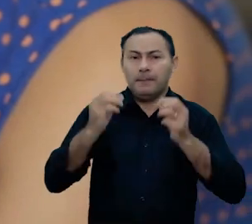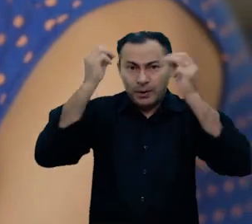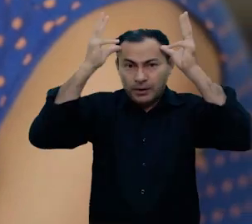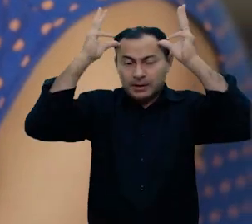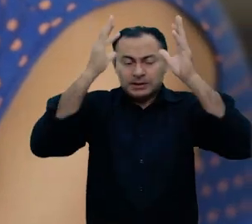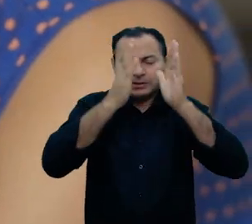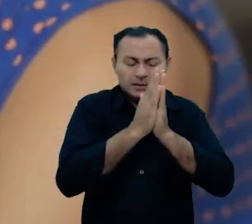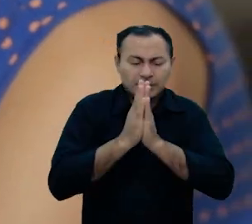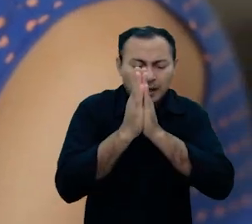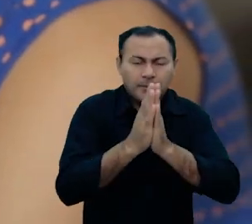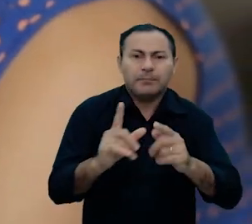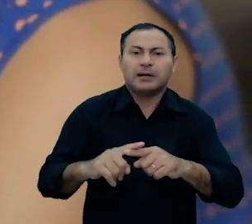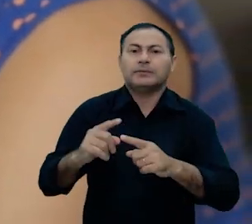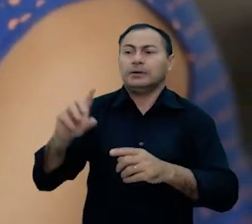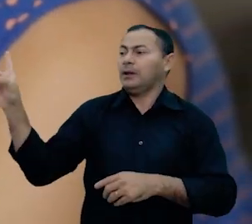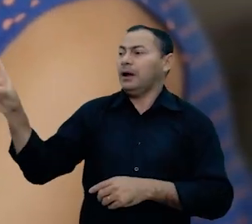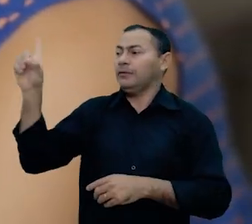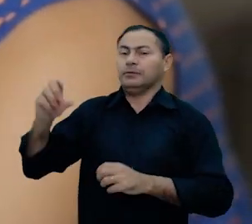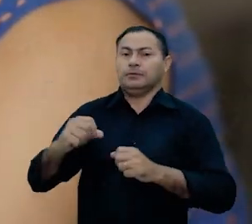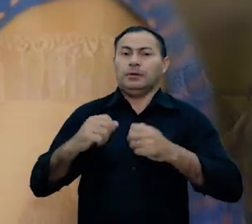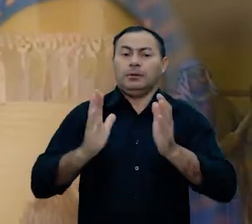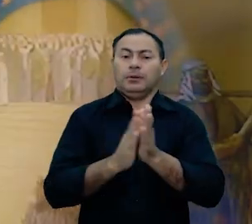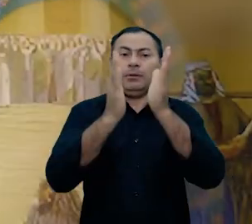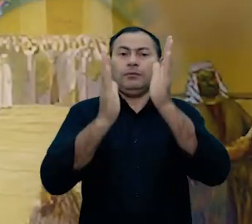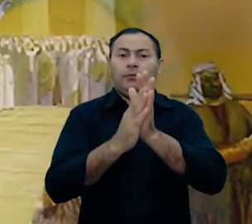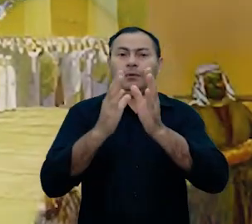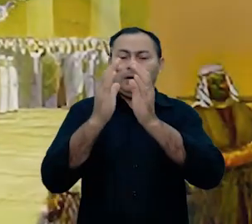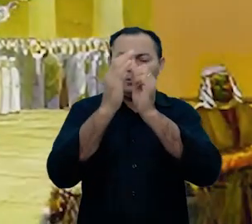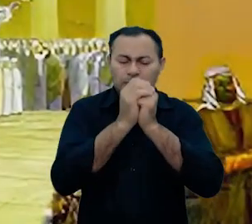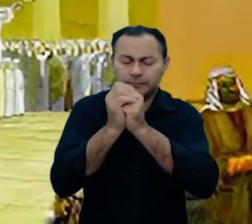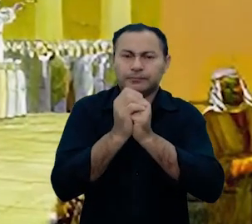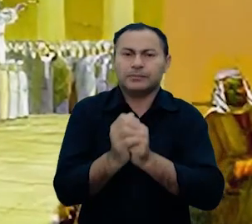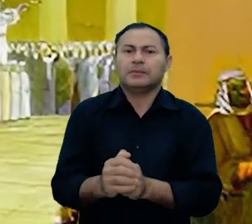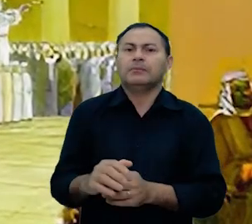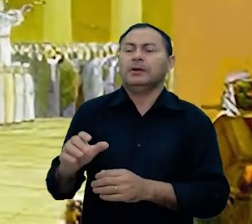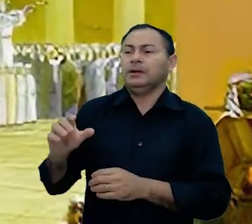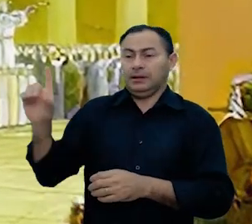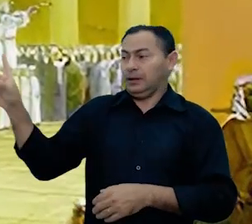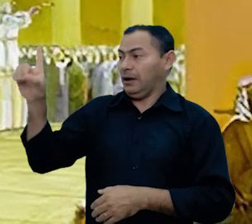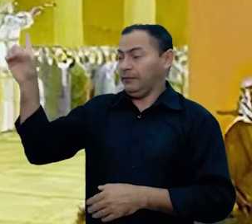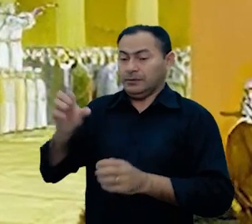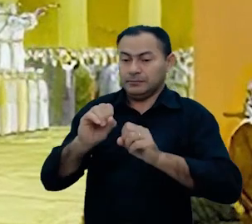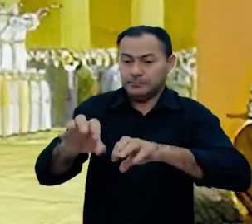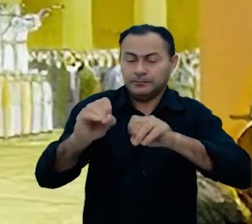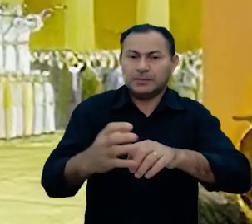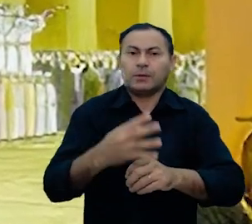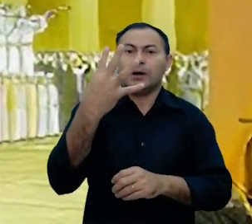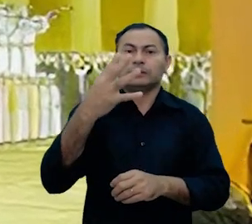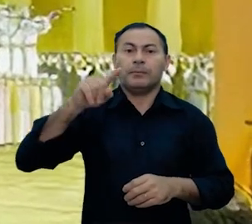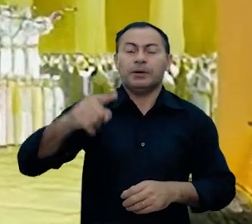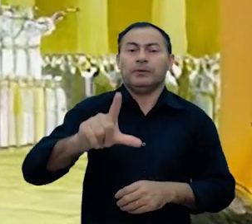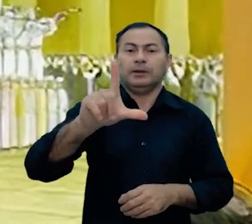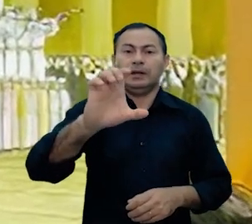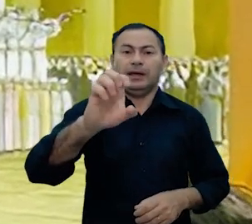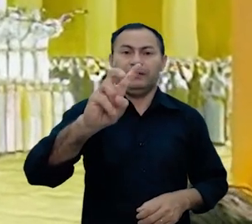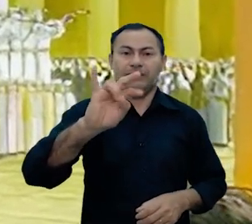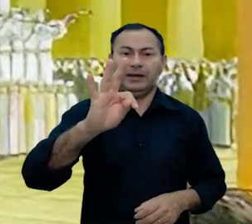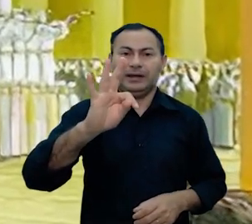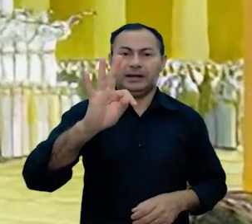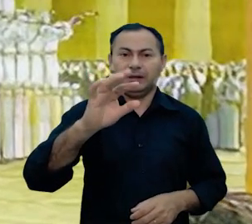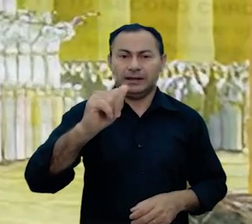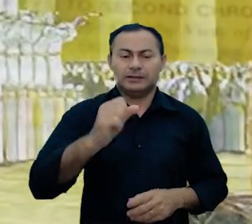quem trouxe louvor à adoração. Foi Davi que organizou 4.000 levitas que tocavam instrumentos musicais para o louvor do